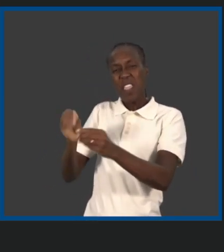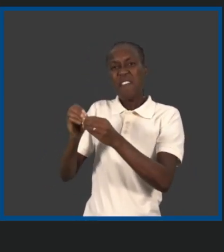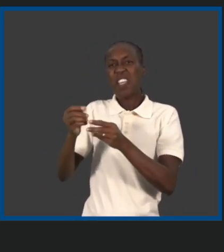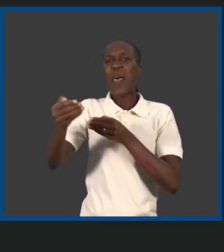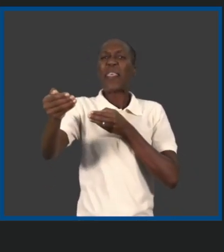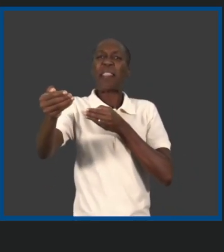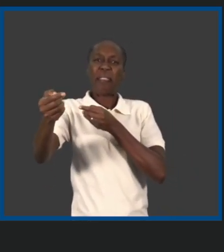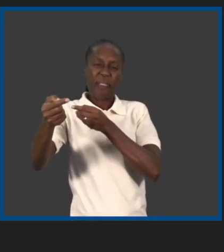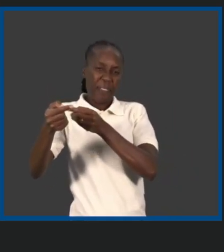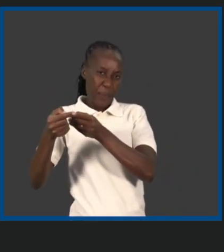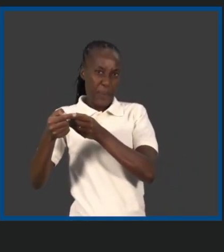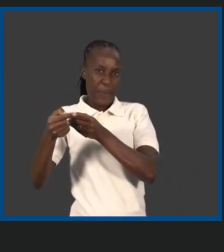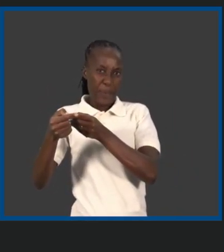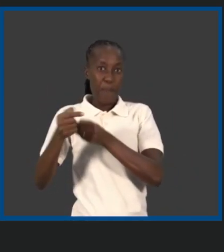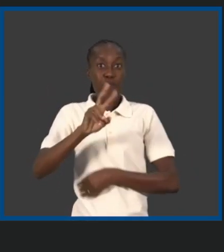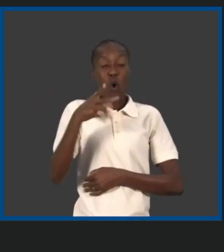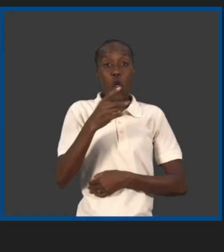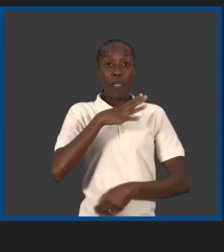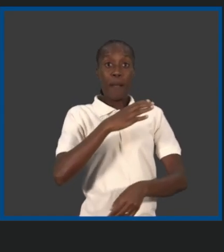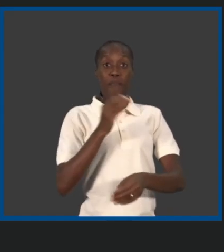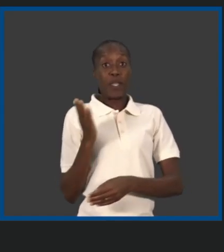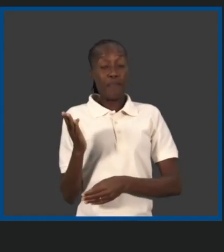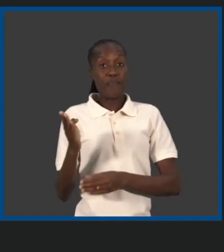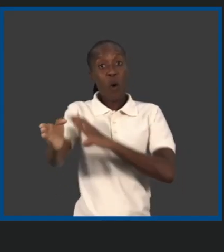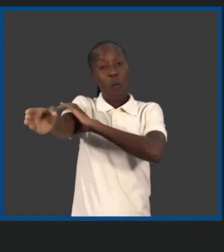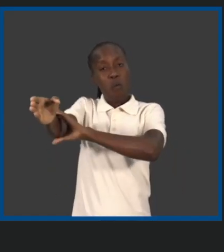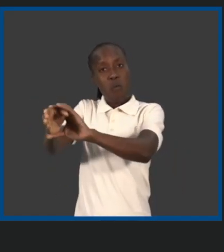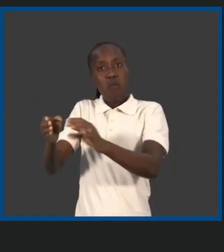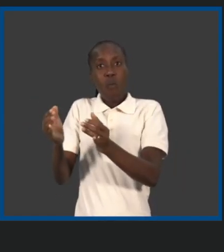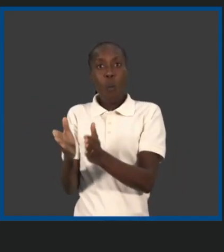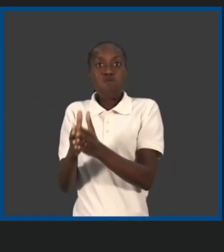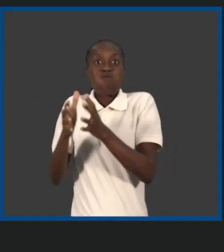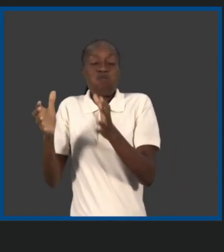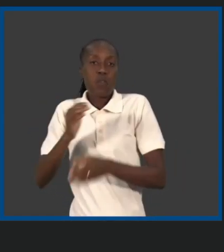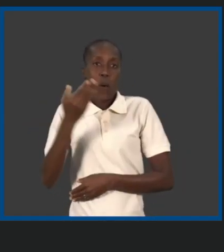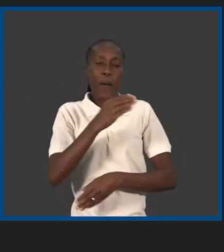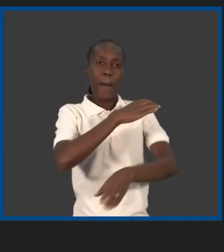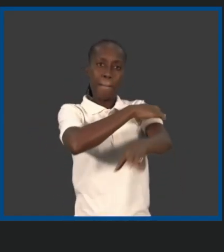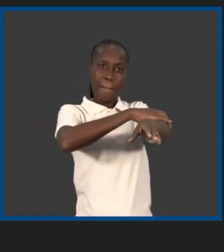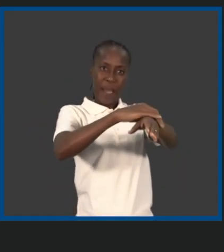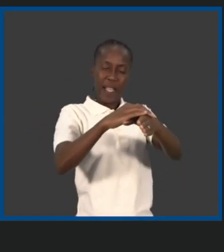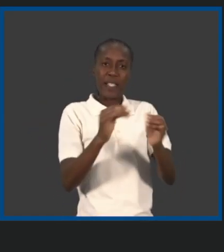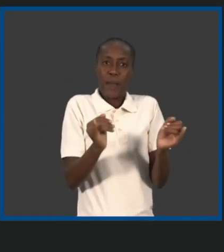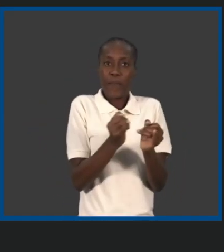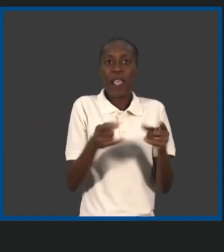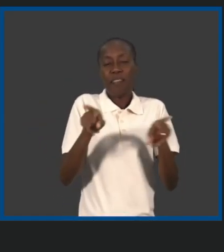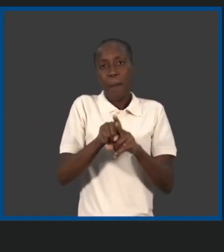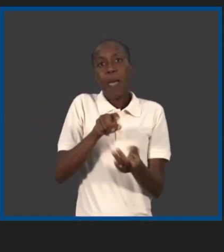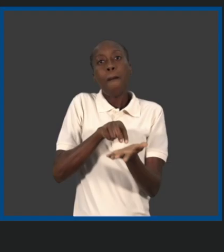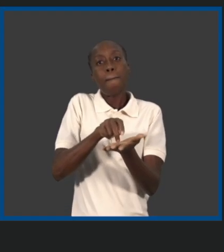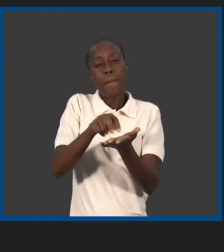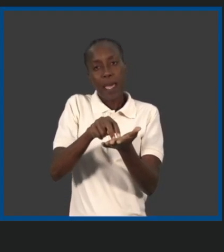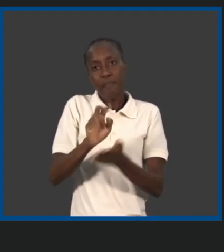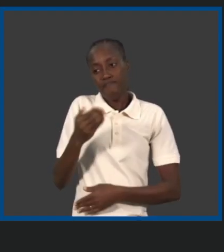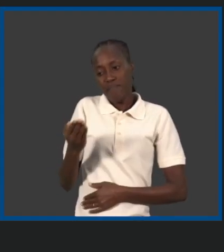desenvolvido. O tamanho, um gordo, o outro magrinho. A perna também, mesma coisa. Levei a ela para